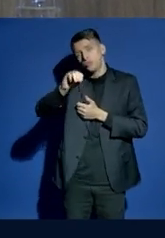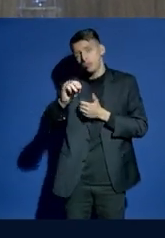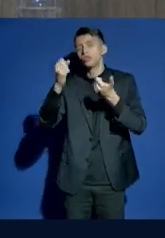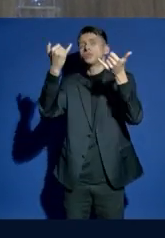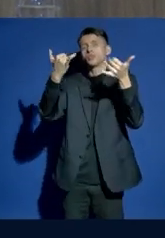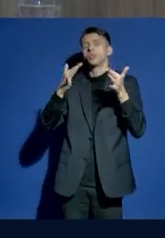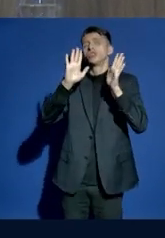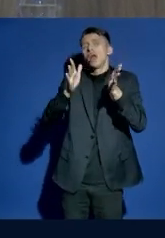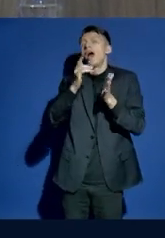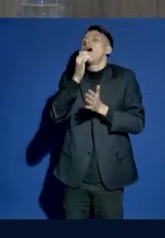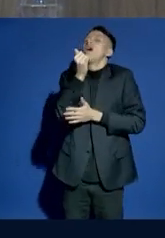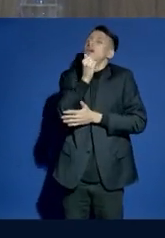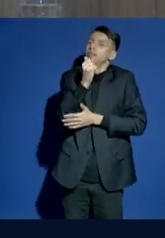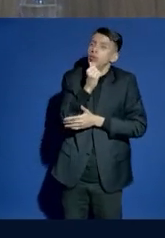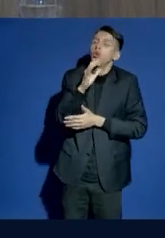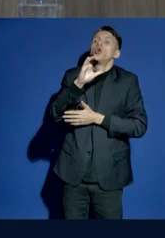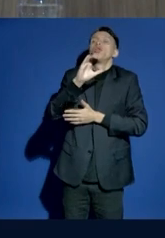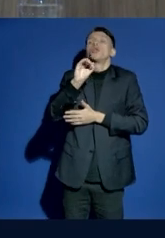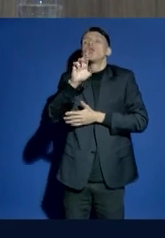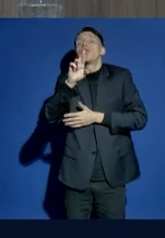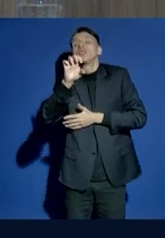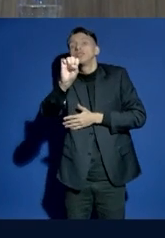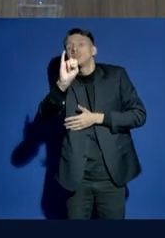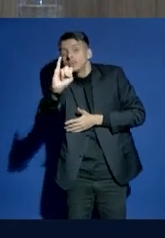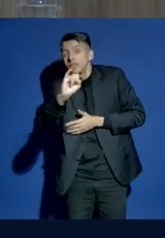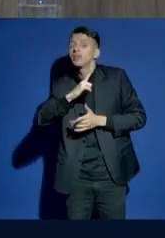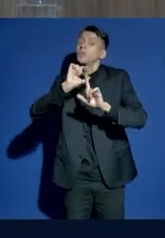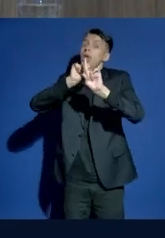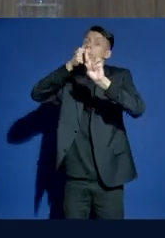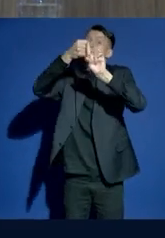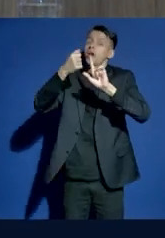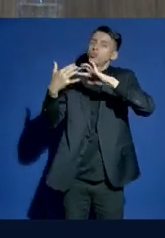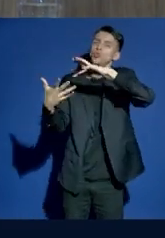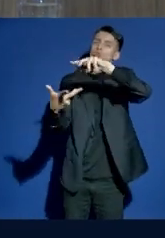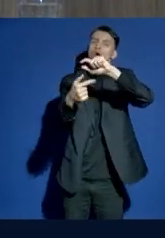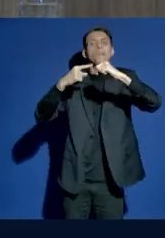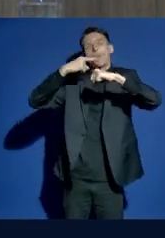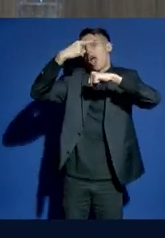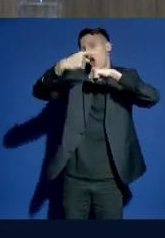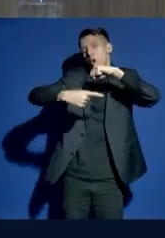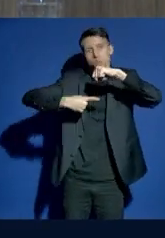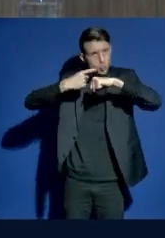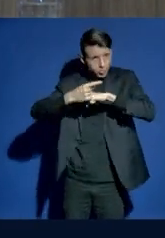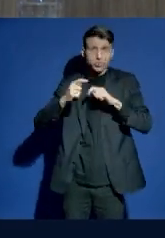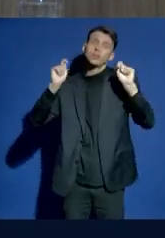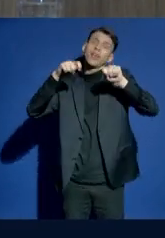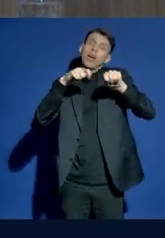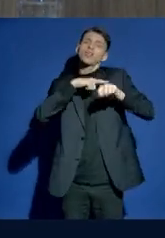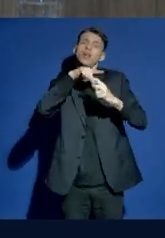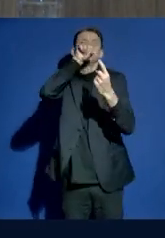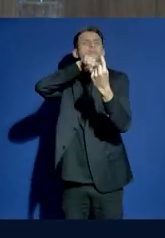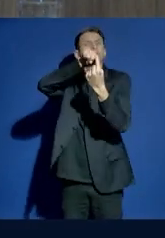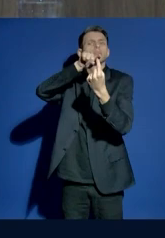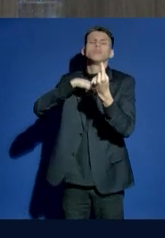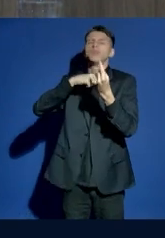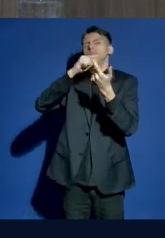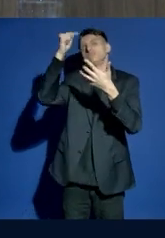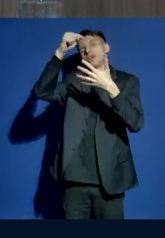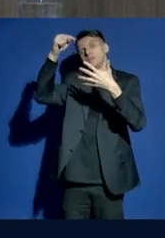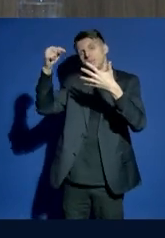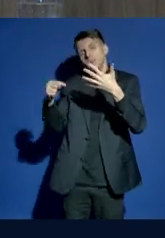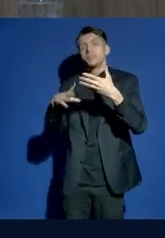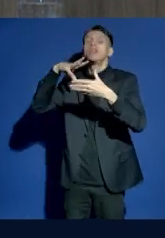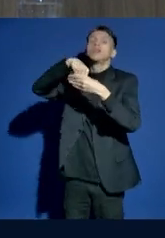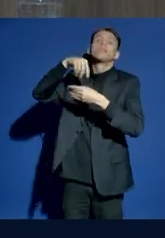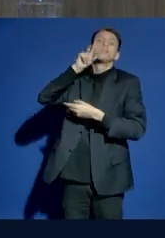sendo implementados, o CORSI é um mandato que tem um impacto global, você tem grandes metas que estão sendo estabelecidas nos Estados